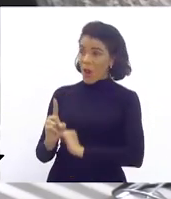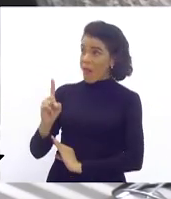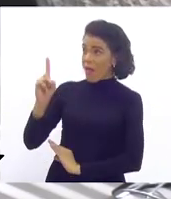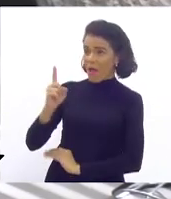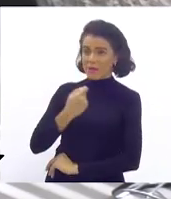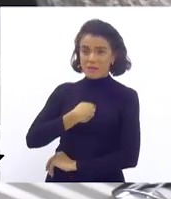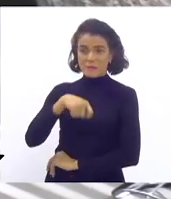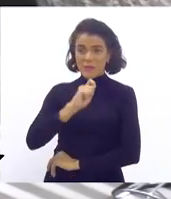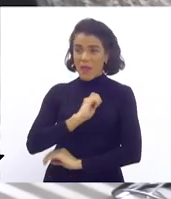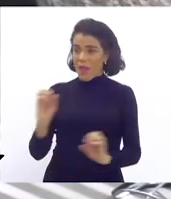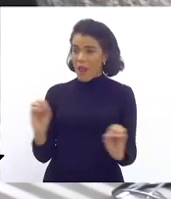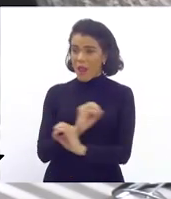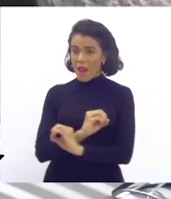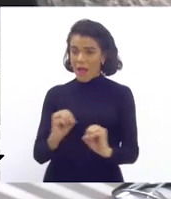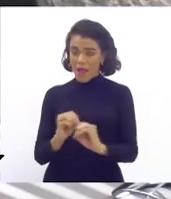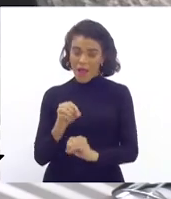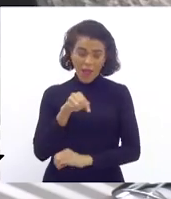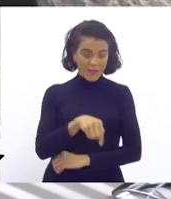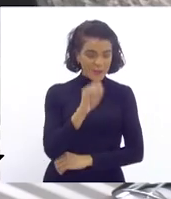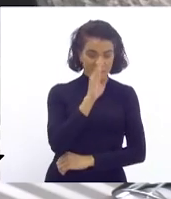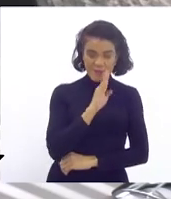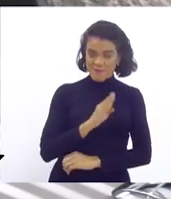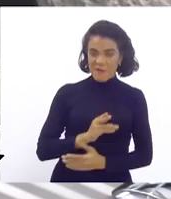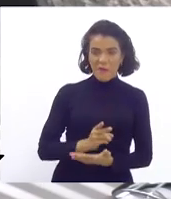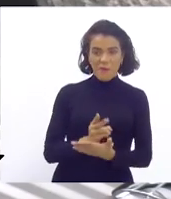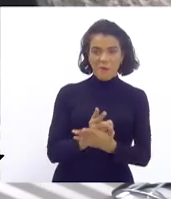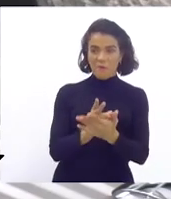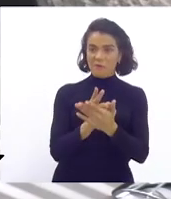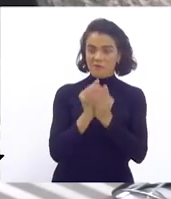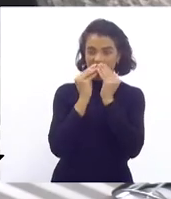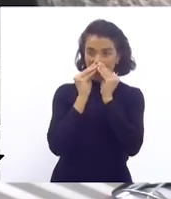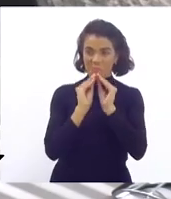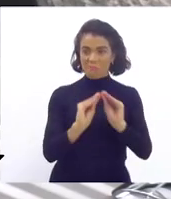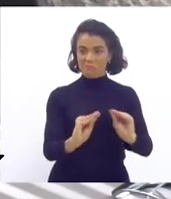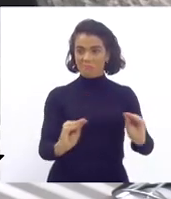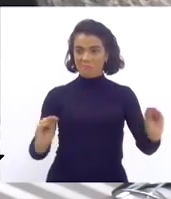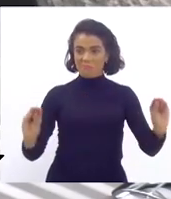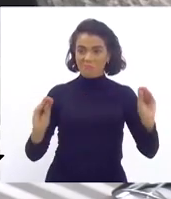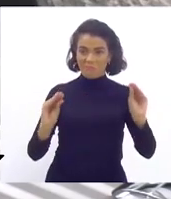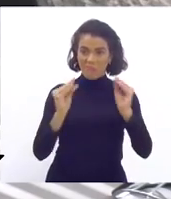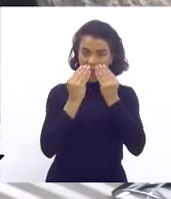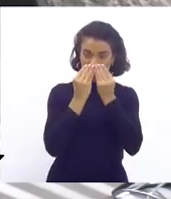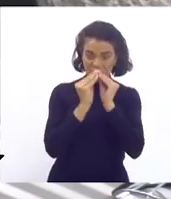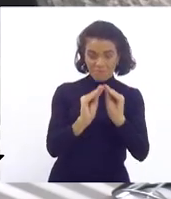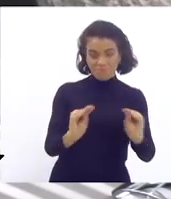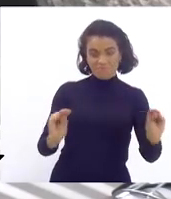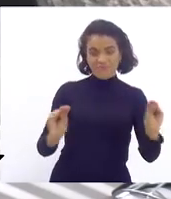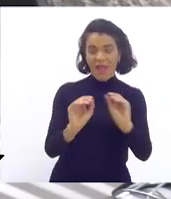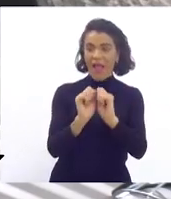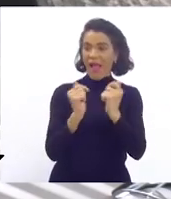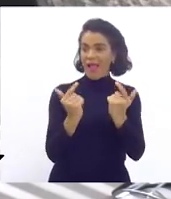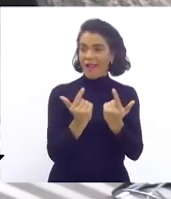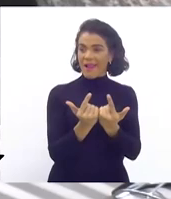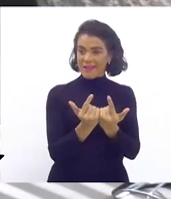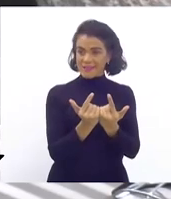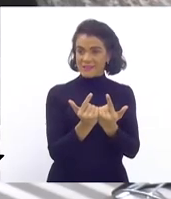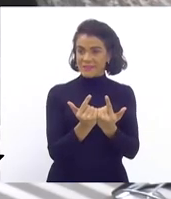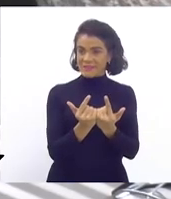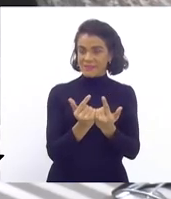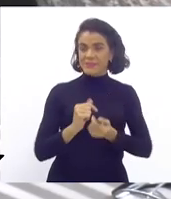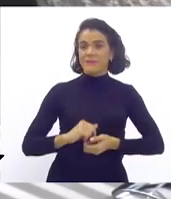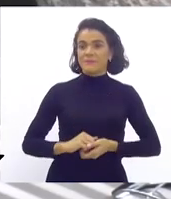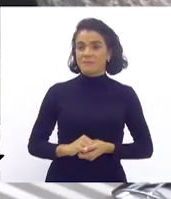descaso se nós não cutucarmos lá em cima eles vão continuar tratando esse Parlamento como se não existisse